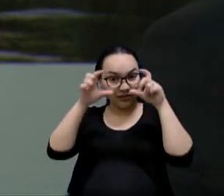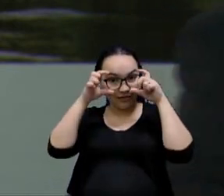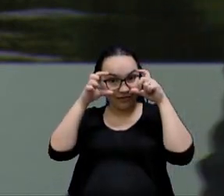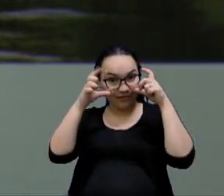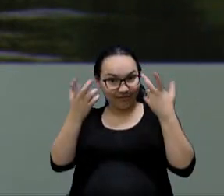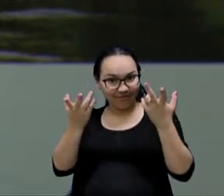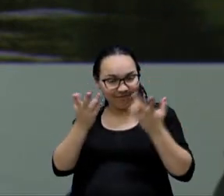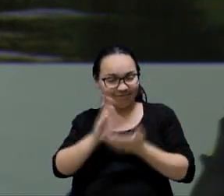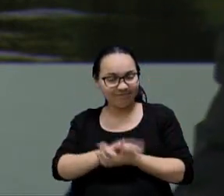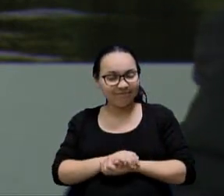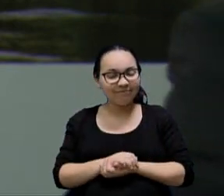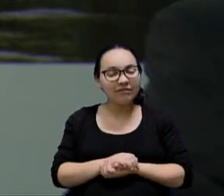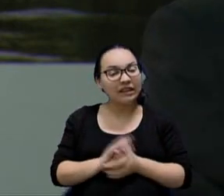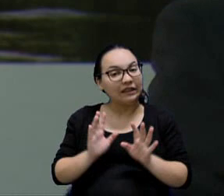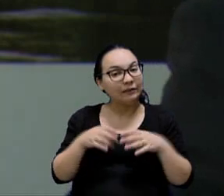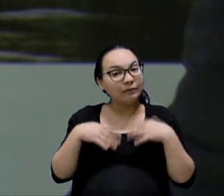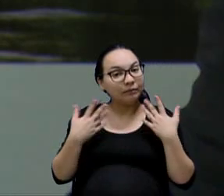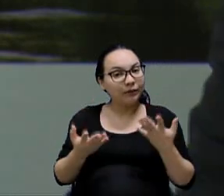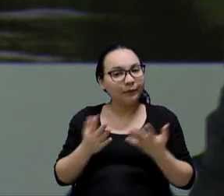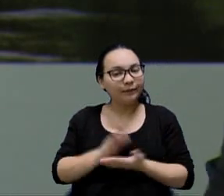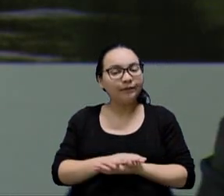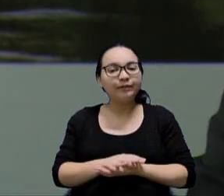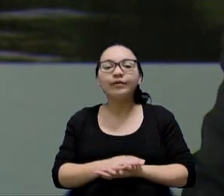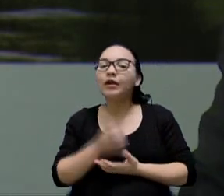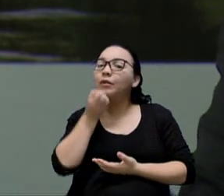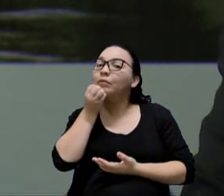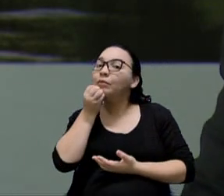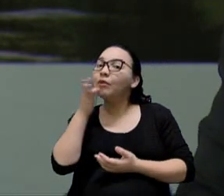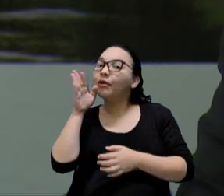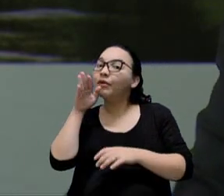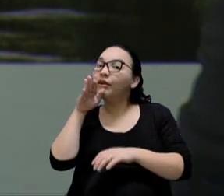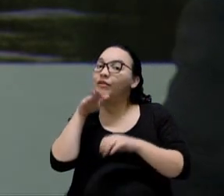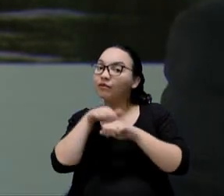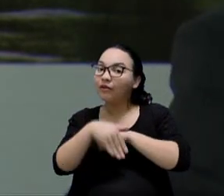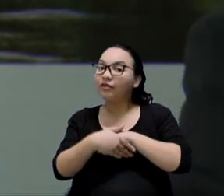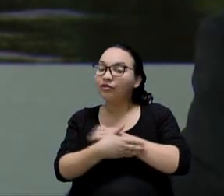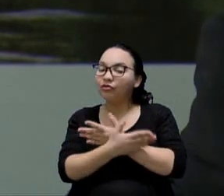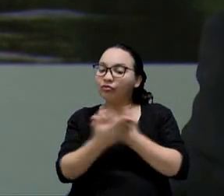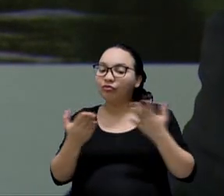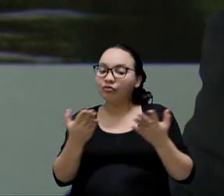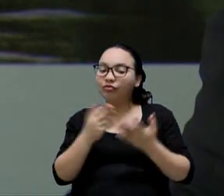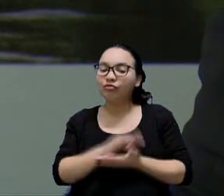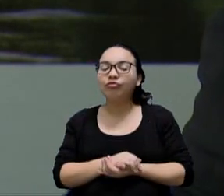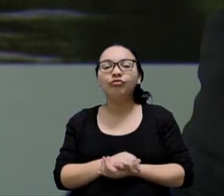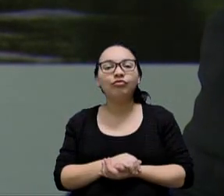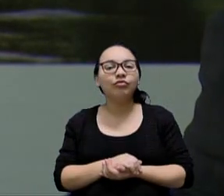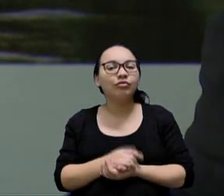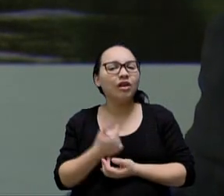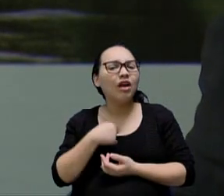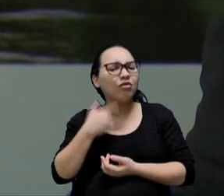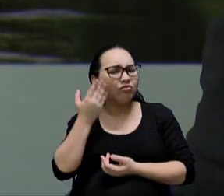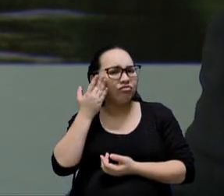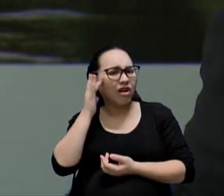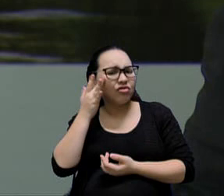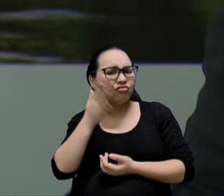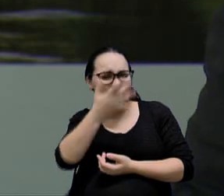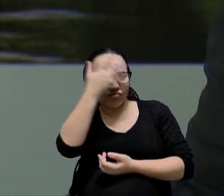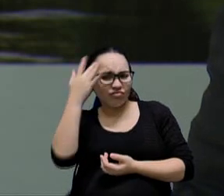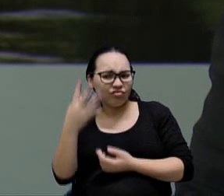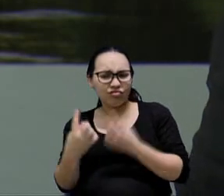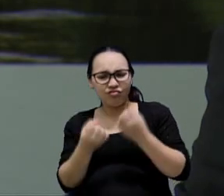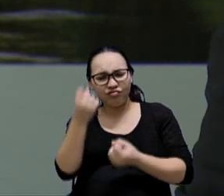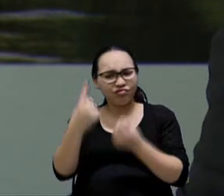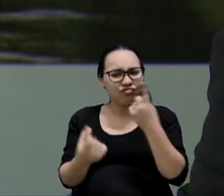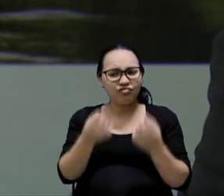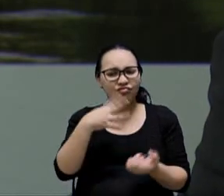aqui. Bom, boa noite a todos. Acredito que alguns de vocês já me conhecem.